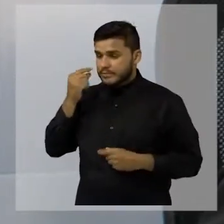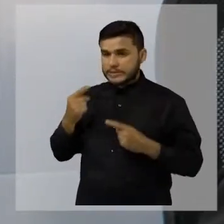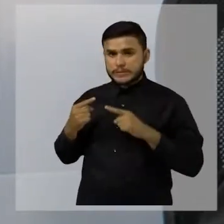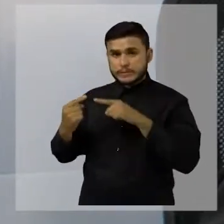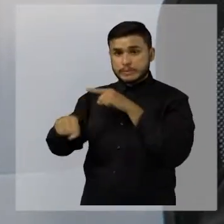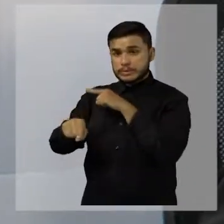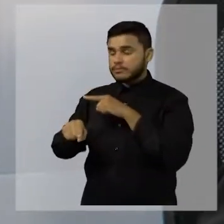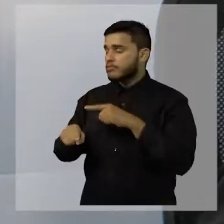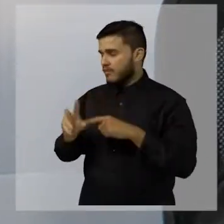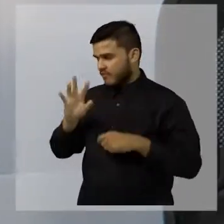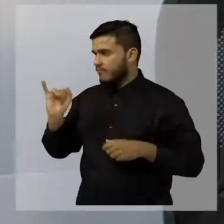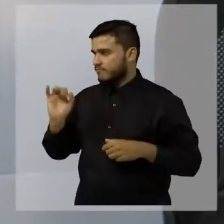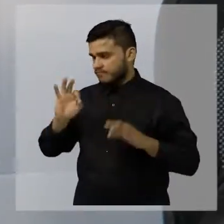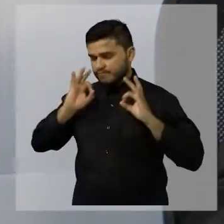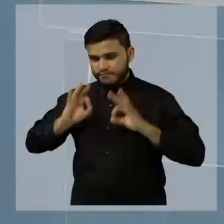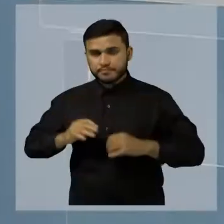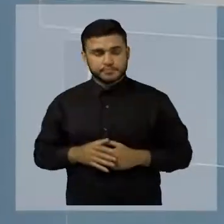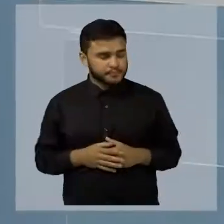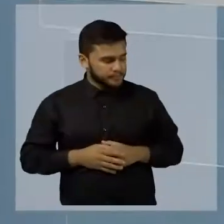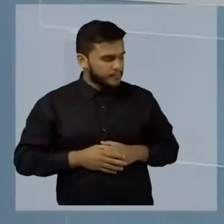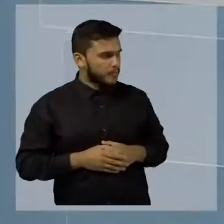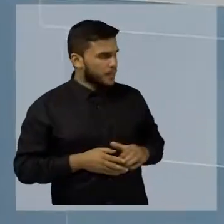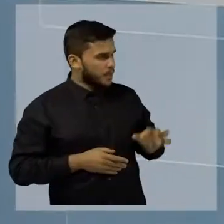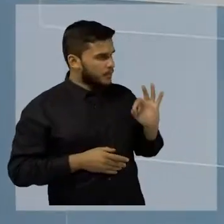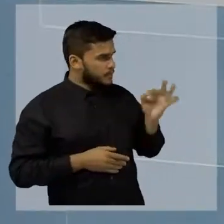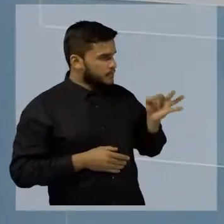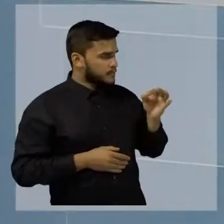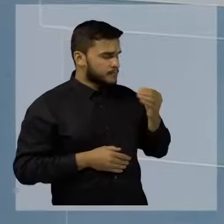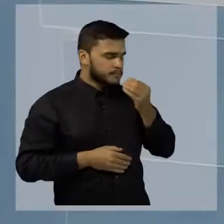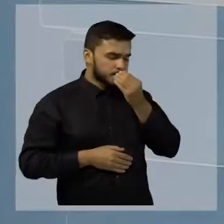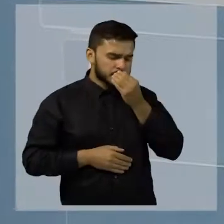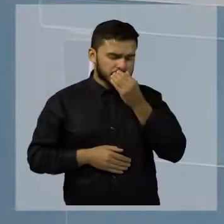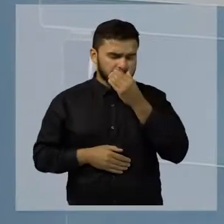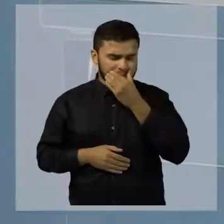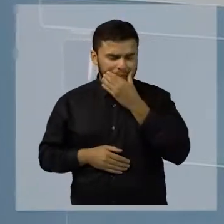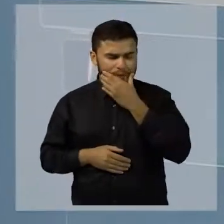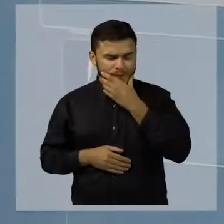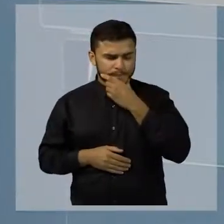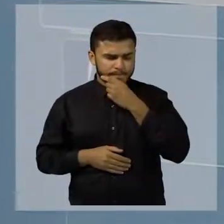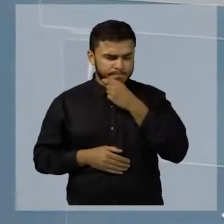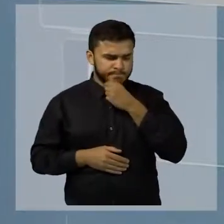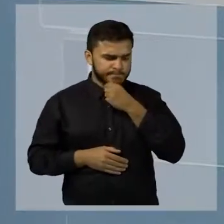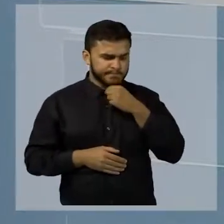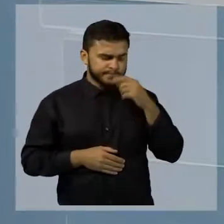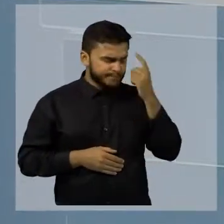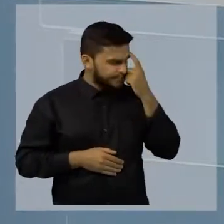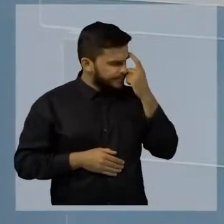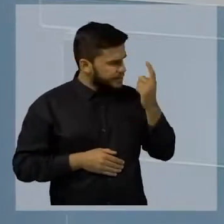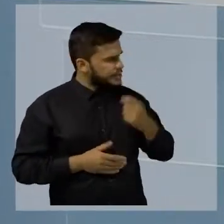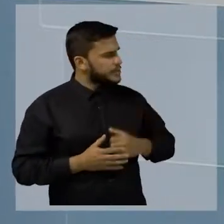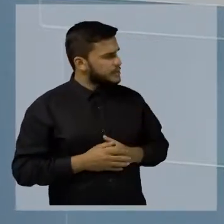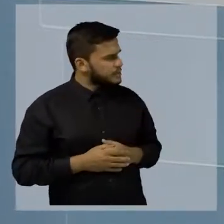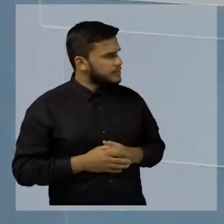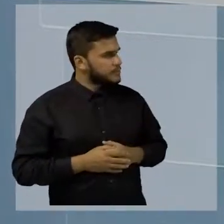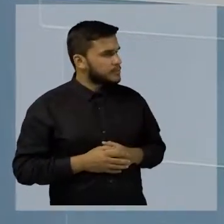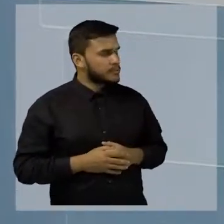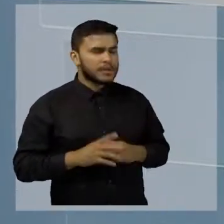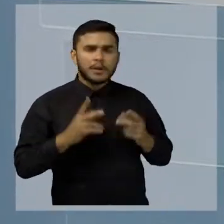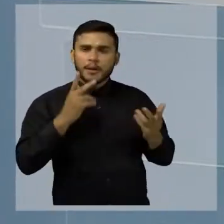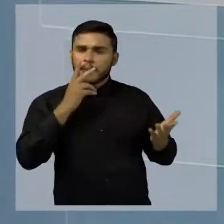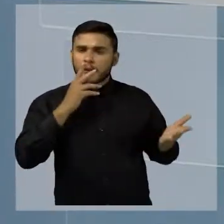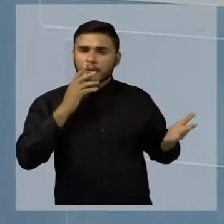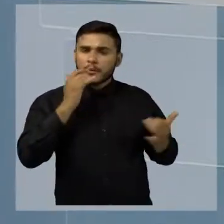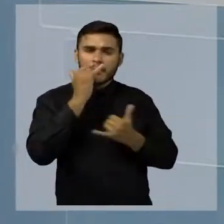isso sem dúvida vai acontecer. Há alguma semelhança, seria mera coincidência, com o Donald